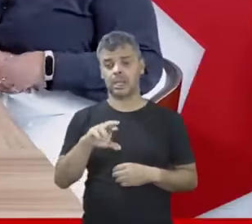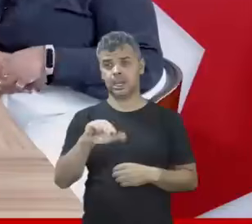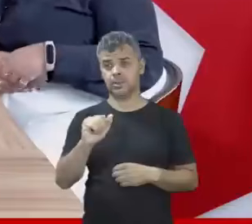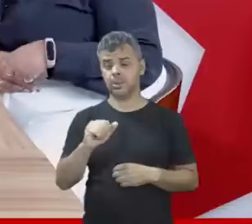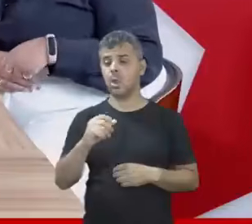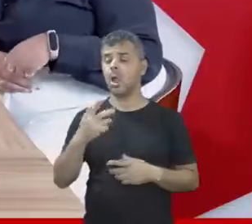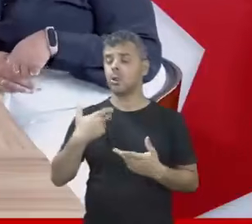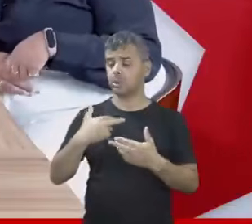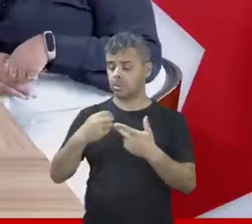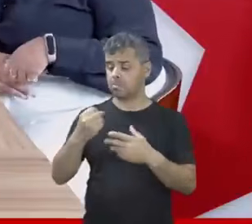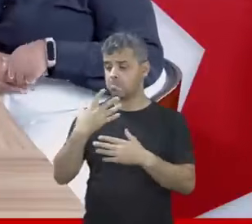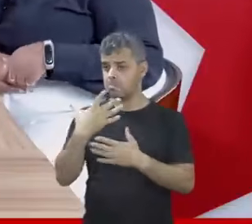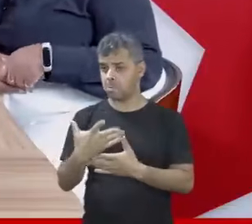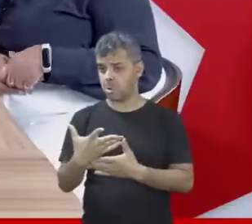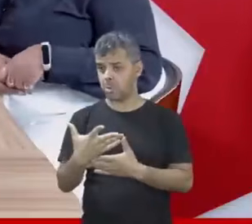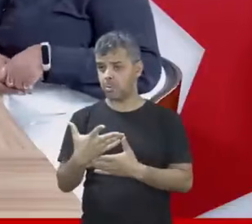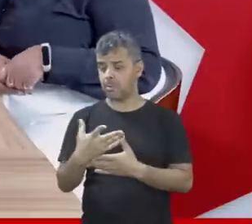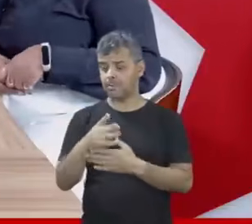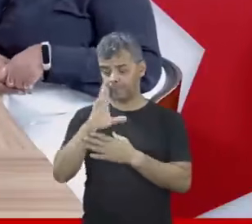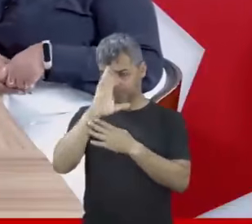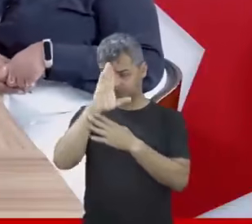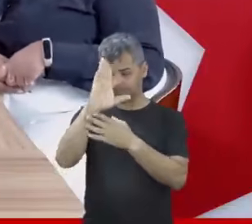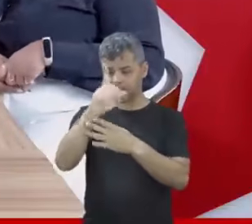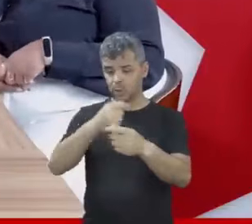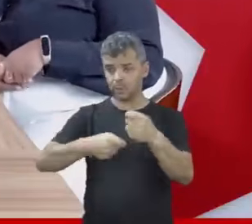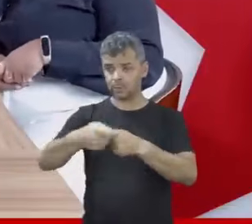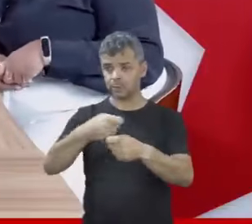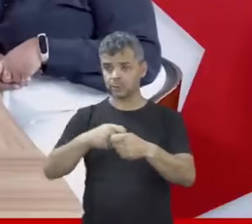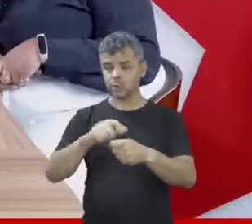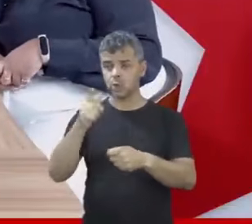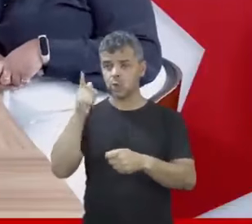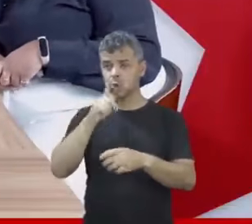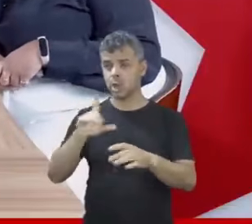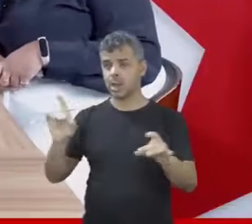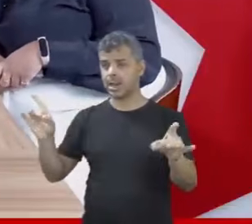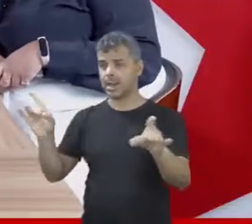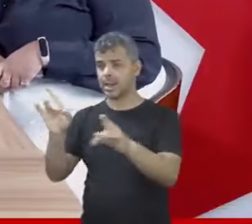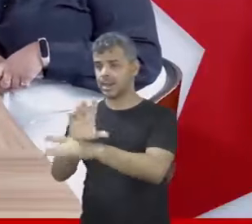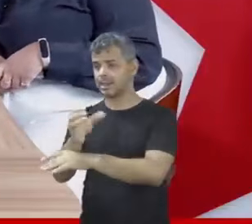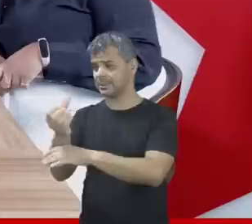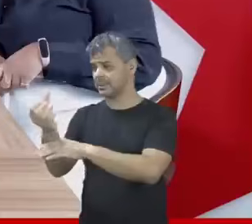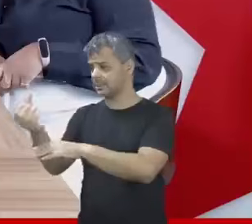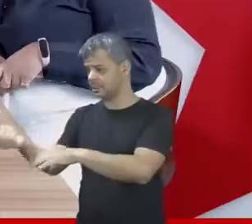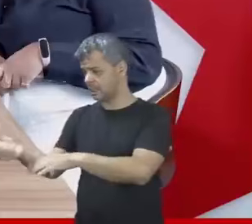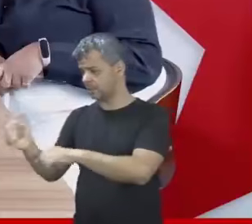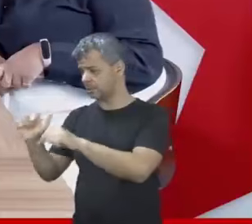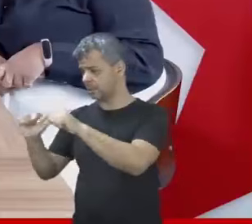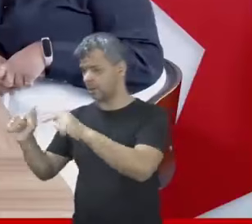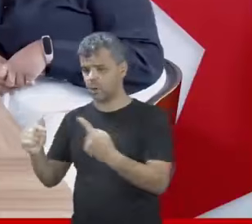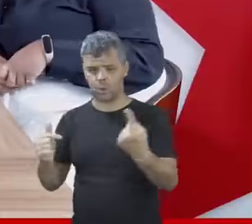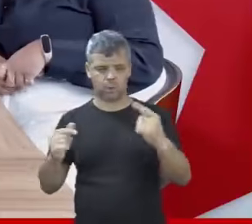para os trabalhadores, mas principalmente para a economia, se a gente acaba com a escala 6x1?